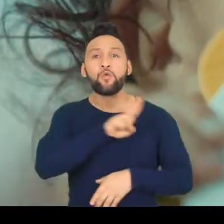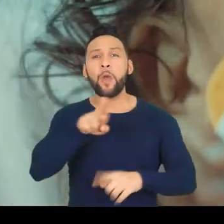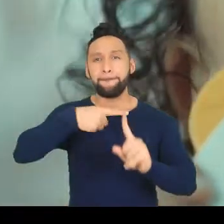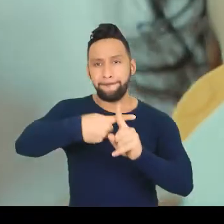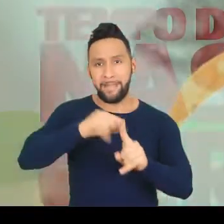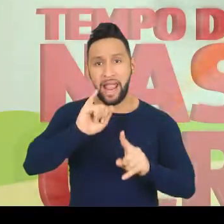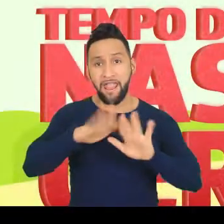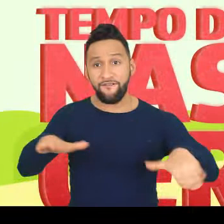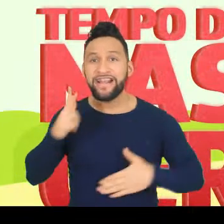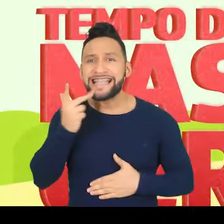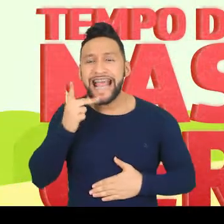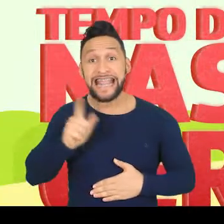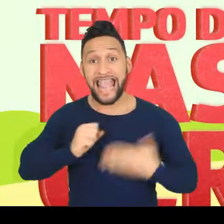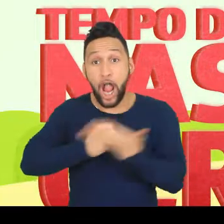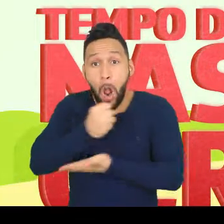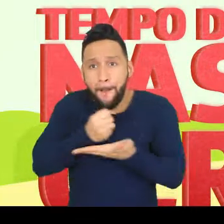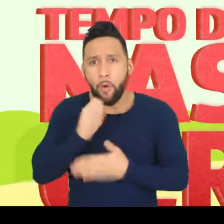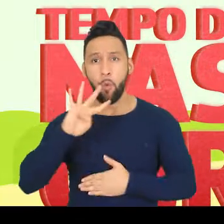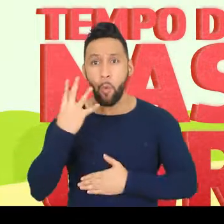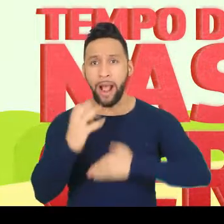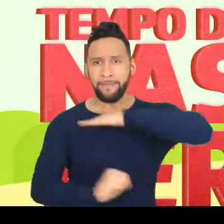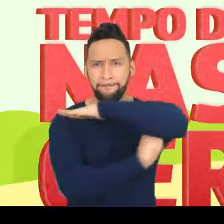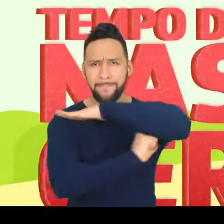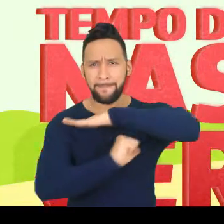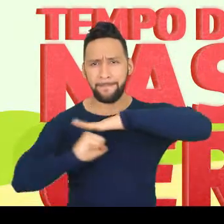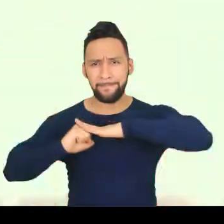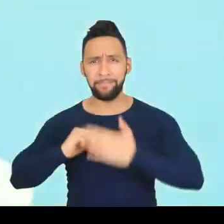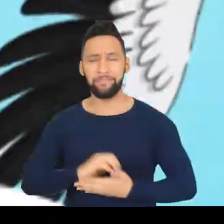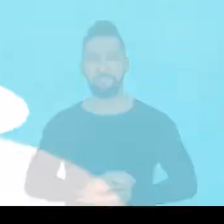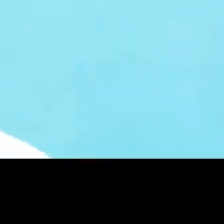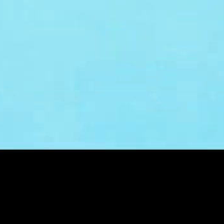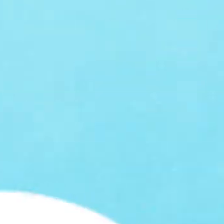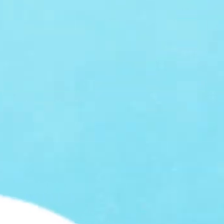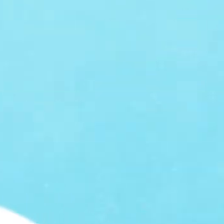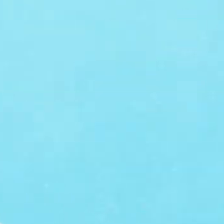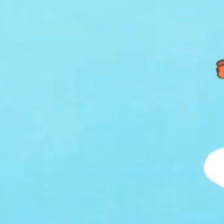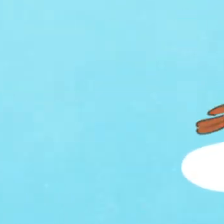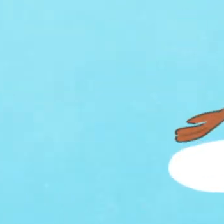Mais Infância Ceará, que se organiza em 4 pilares.